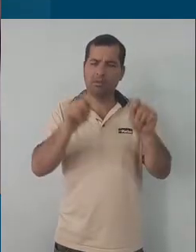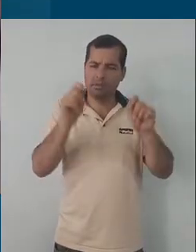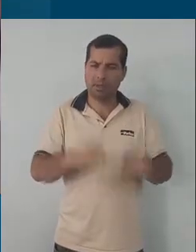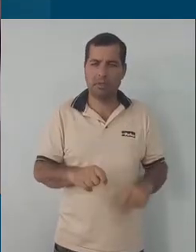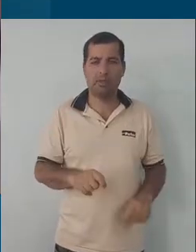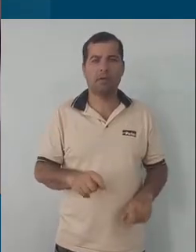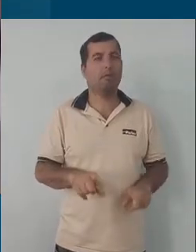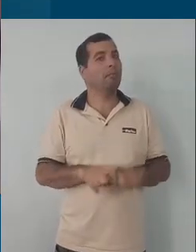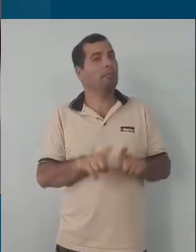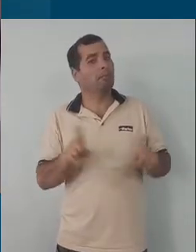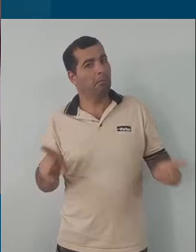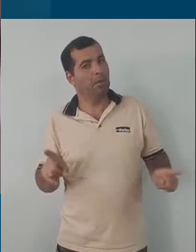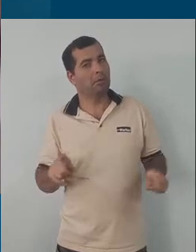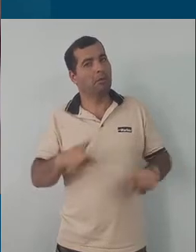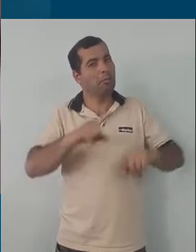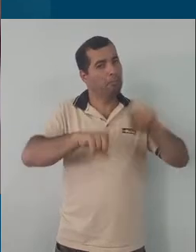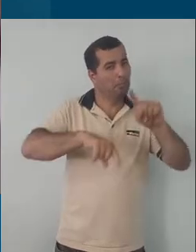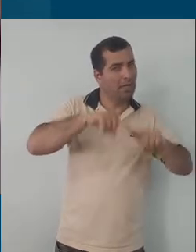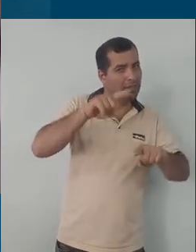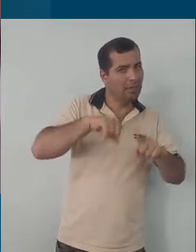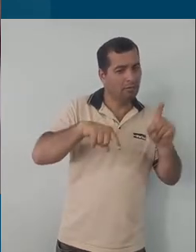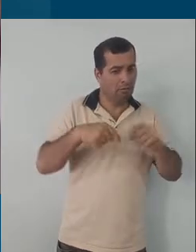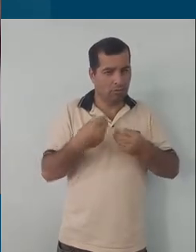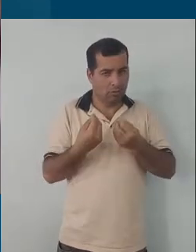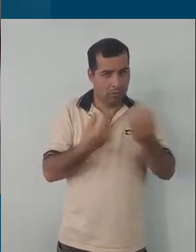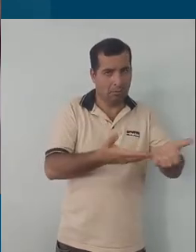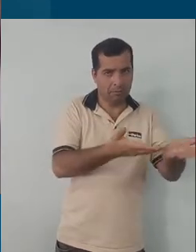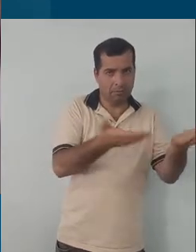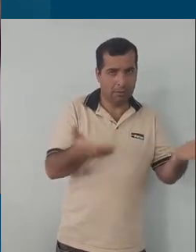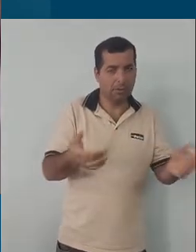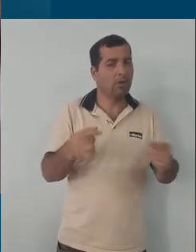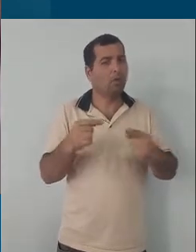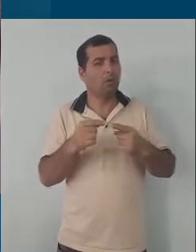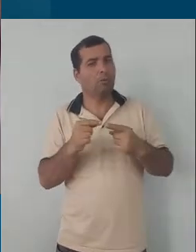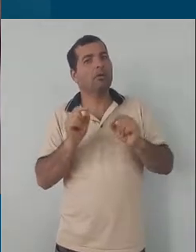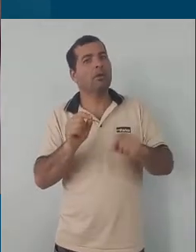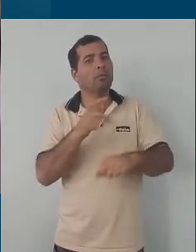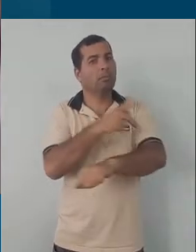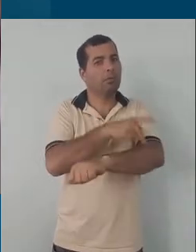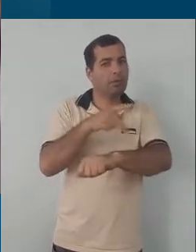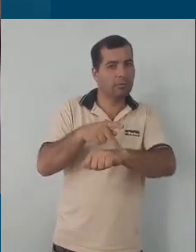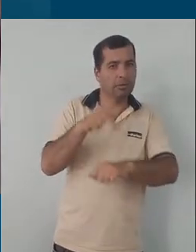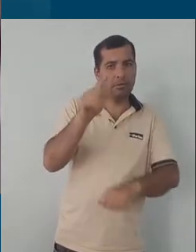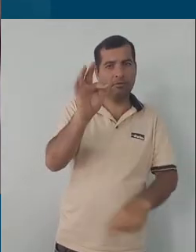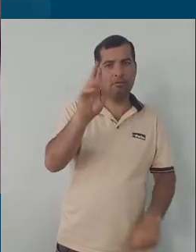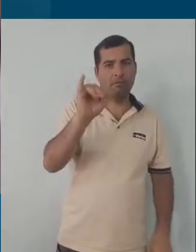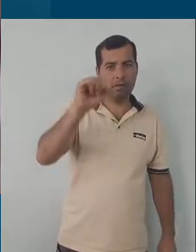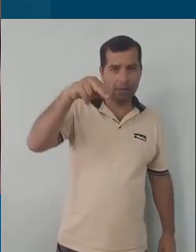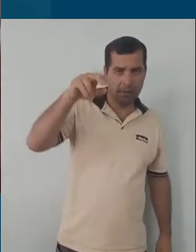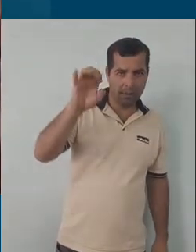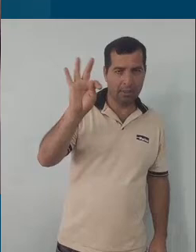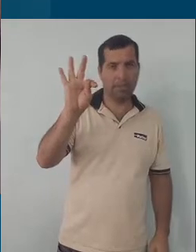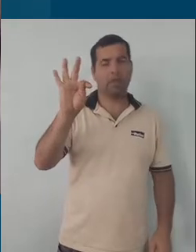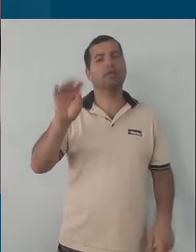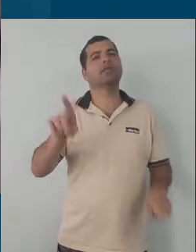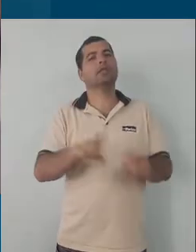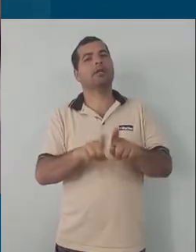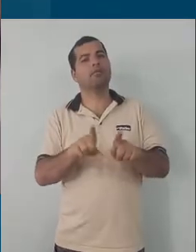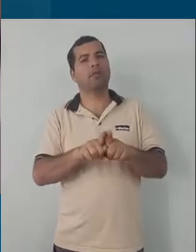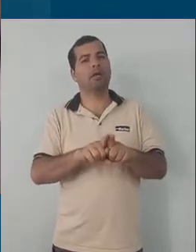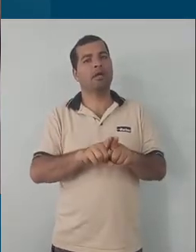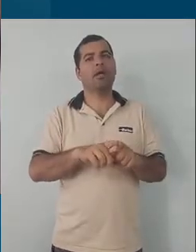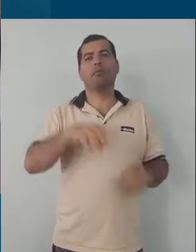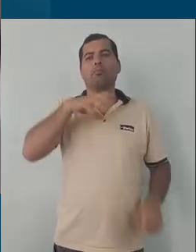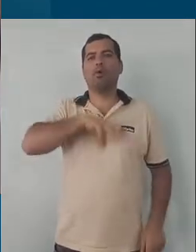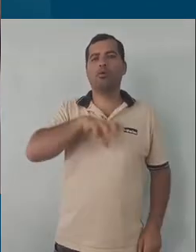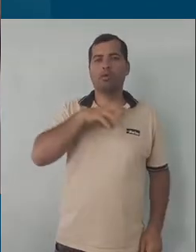os materiais que eu posso disponibilizar agora têm muito a ver com pedagogia Freinet e com o movimento da escola moderna portuguesa, que fazem